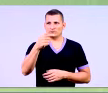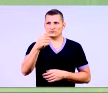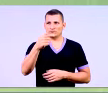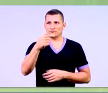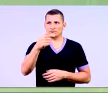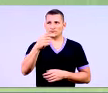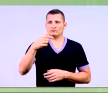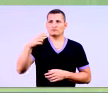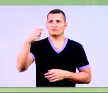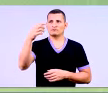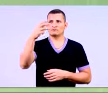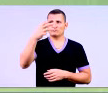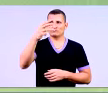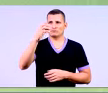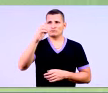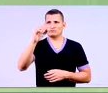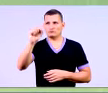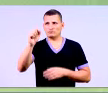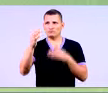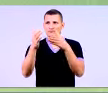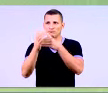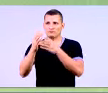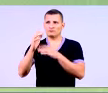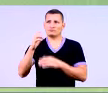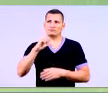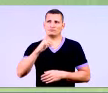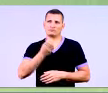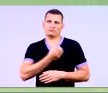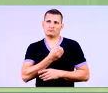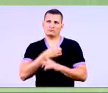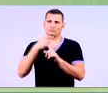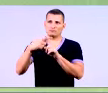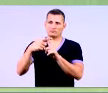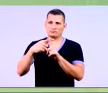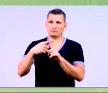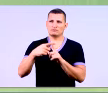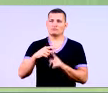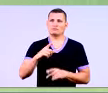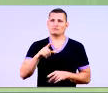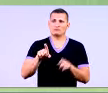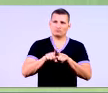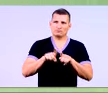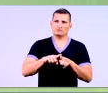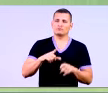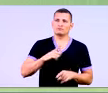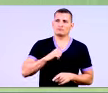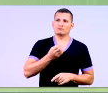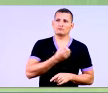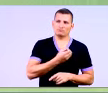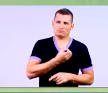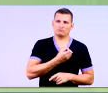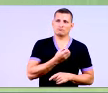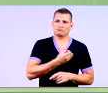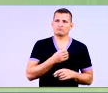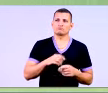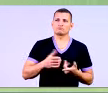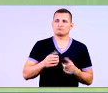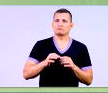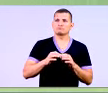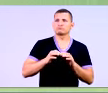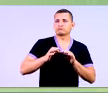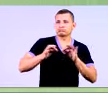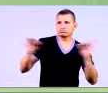308 até o número positivo dele também ou seja um número bem significativo é bem grande na